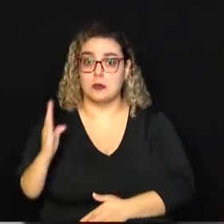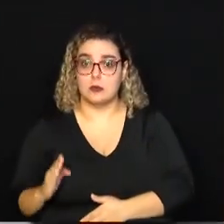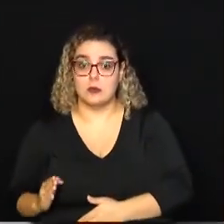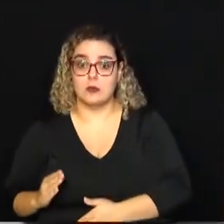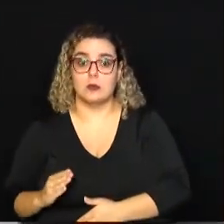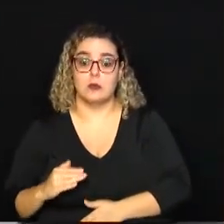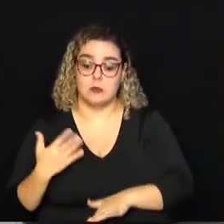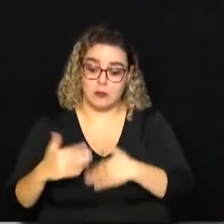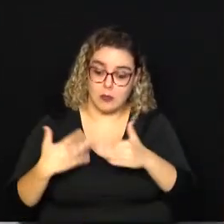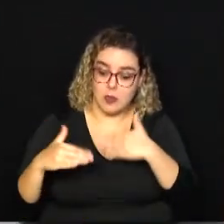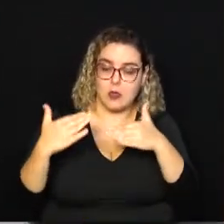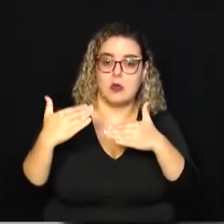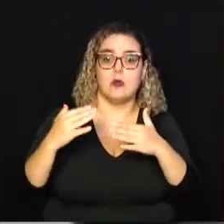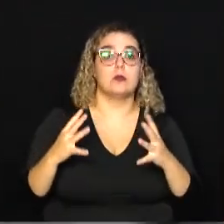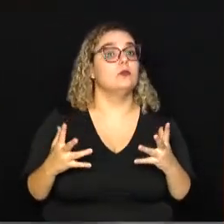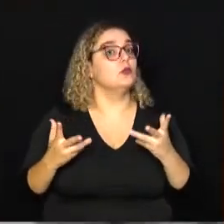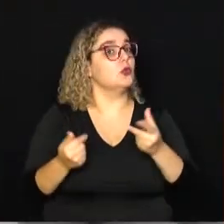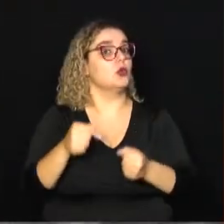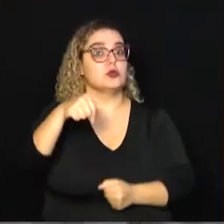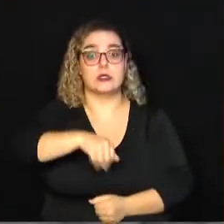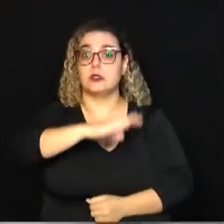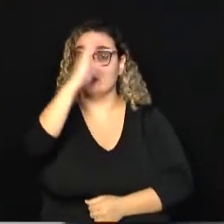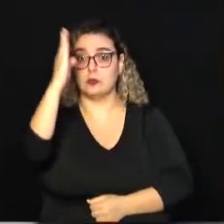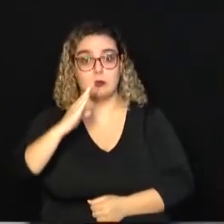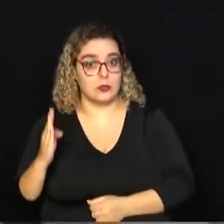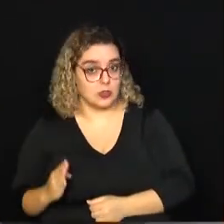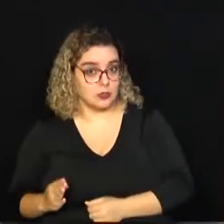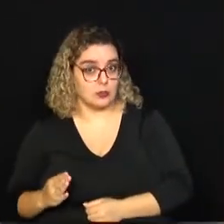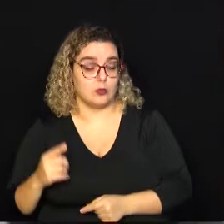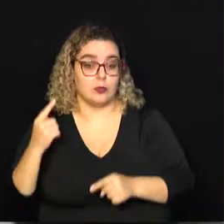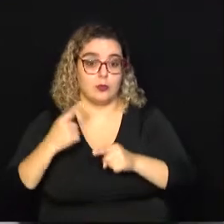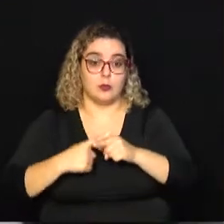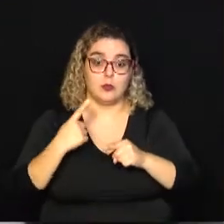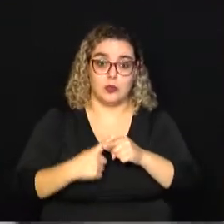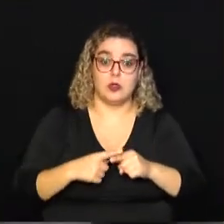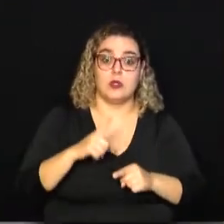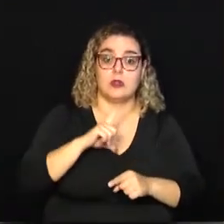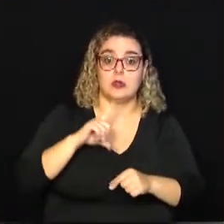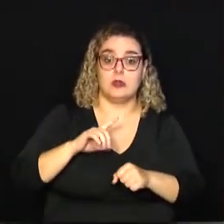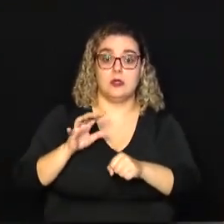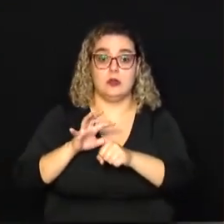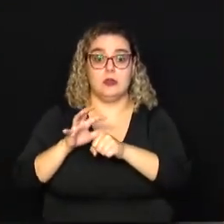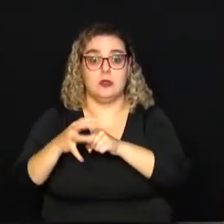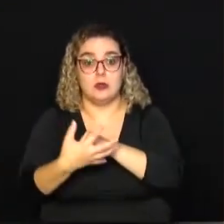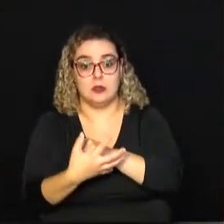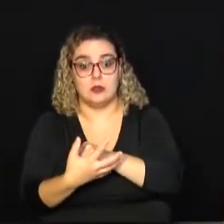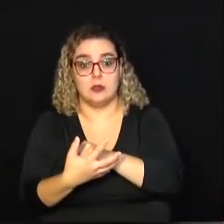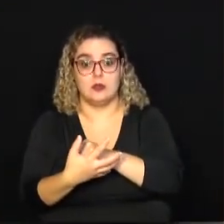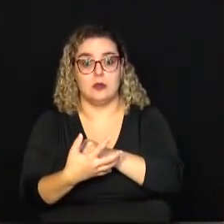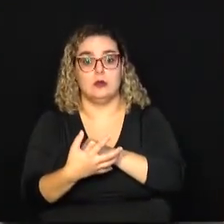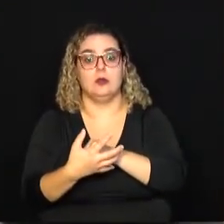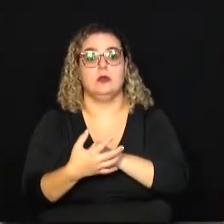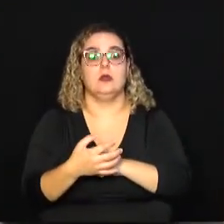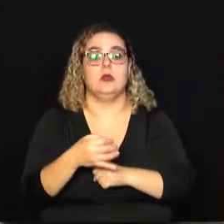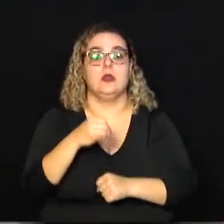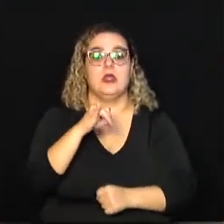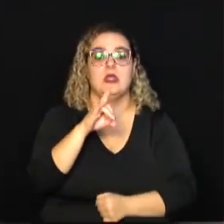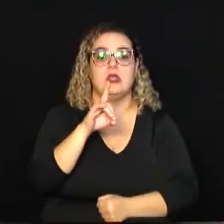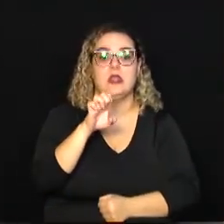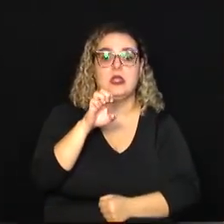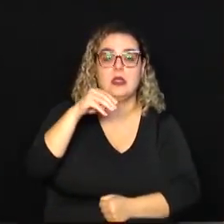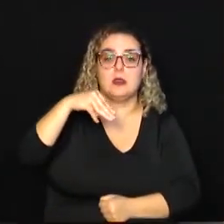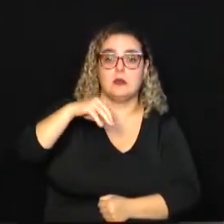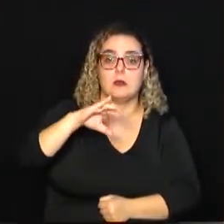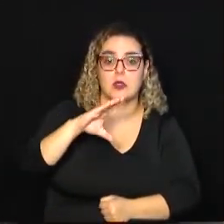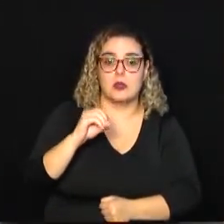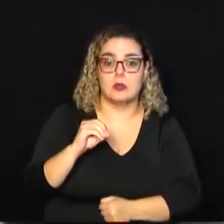desenvolvimento de vacinas serem inteiros no Brasil, até porque provavelmente nós vamos ter o coronavírus se tornando endêmico e a gente tendo que lidar todo